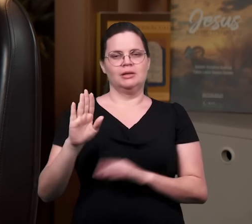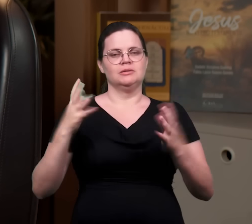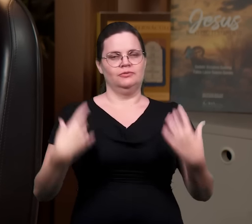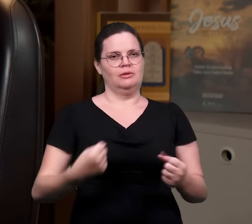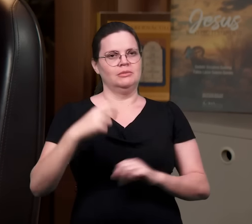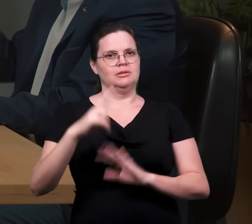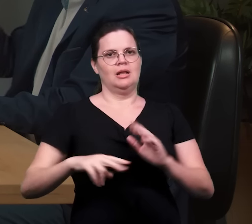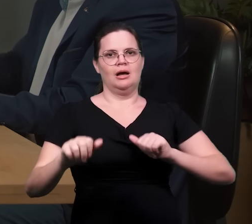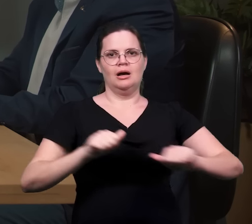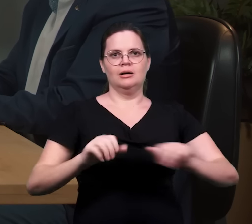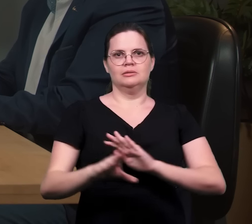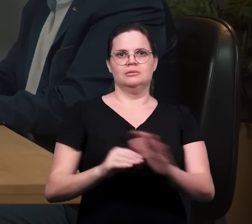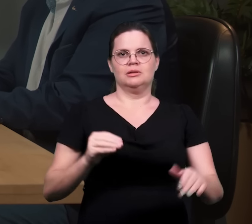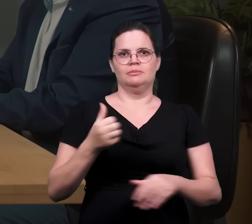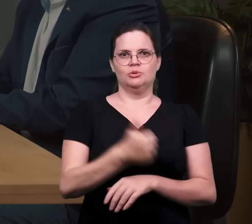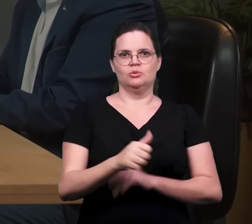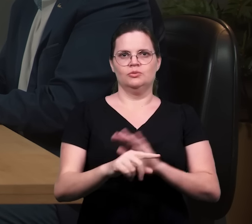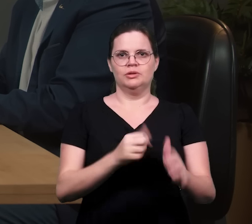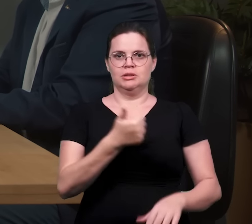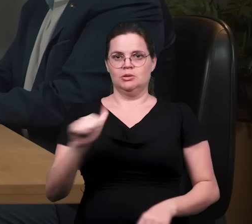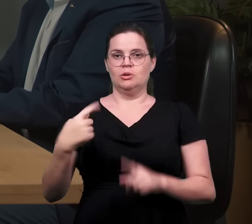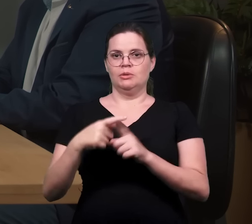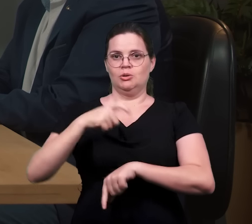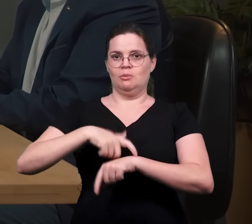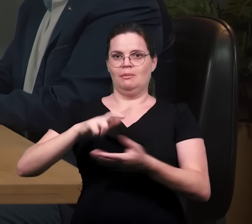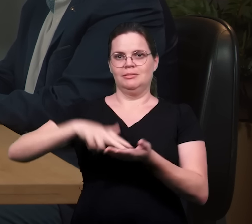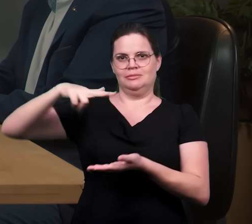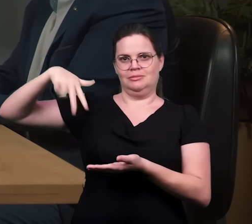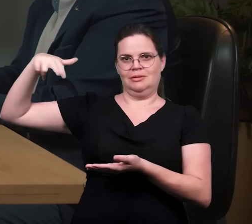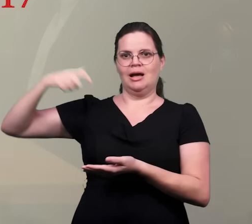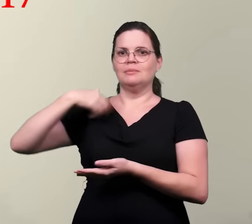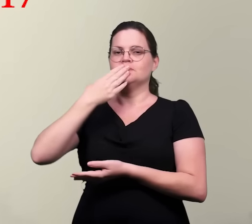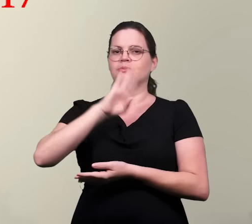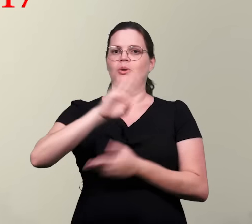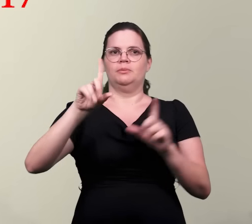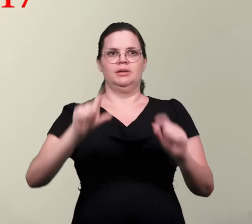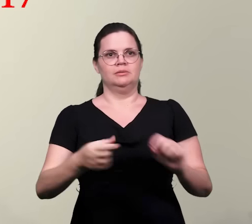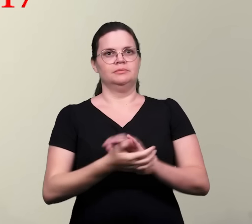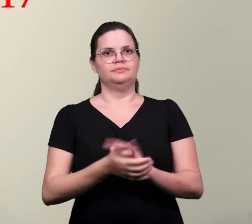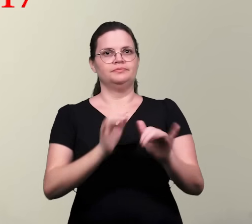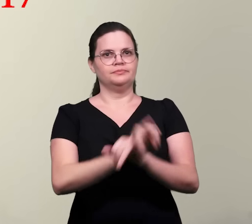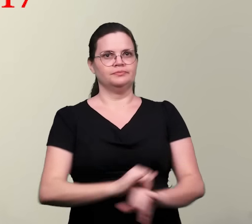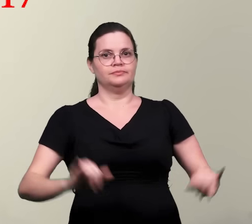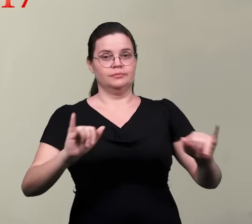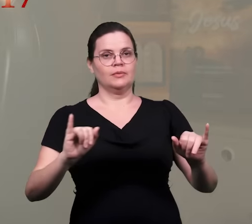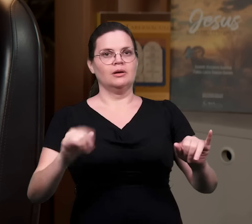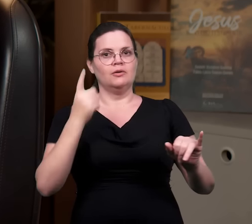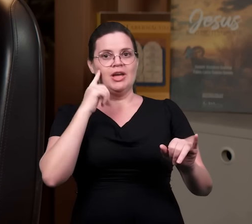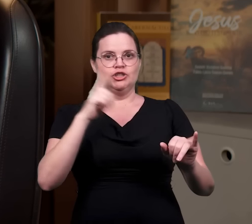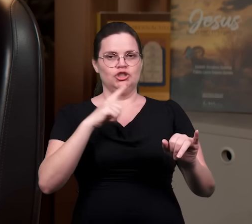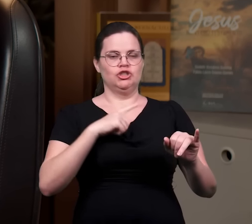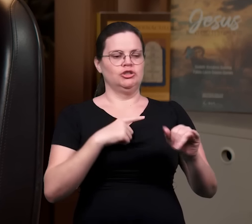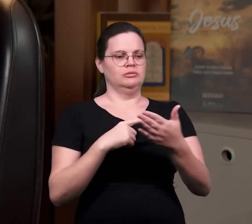slide seguinte. A promessa, quando Jesus foi ao Pai, era essa daqui, ó: os quais lhe disseram. Então